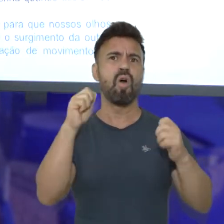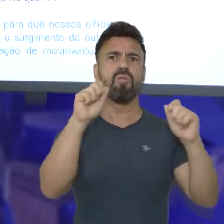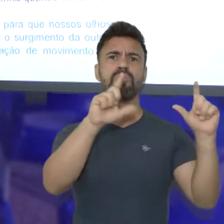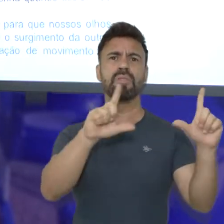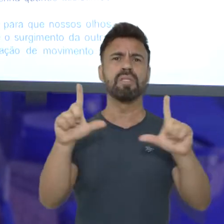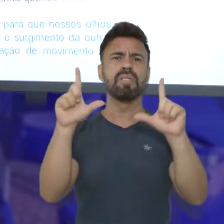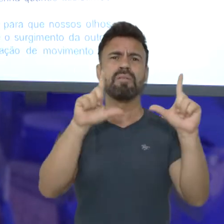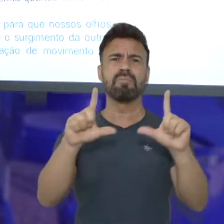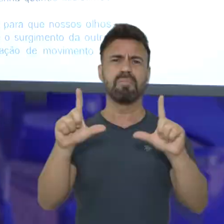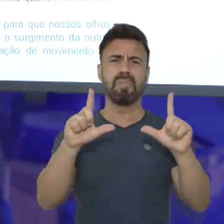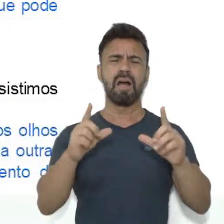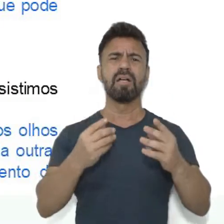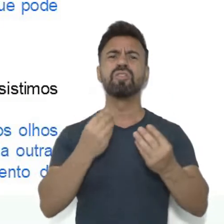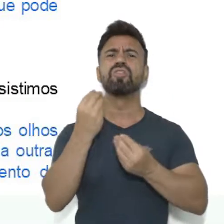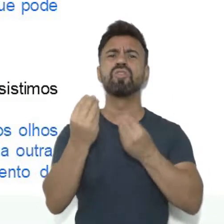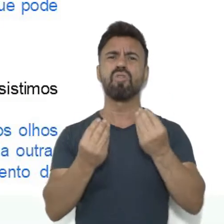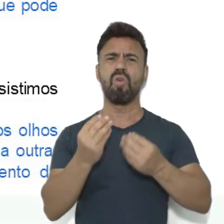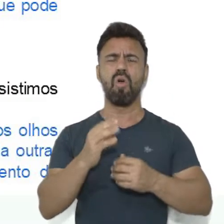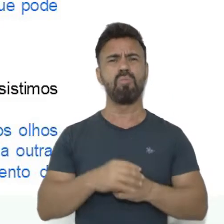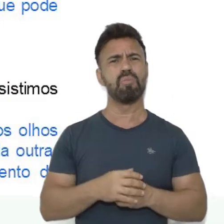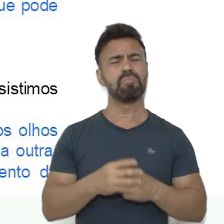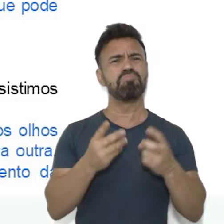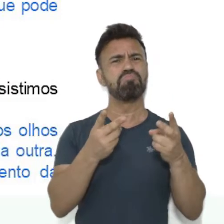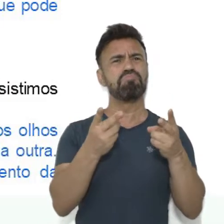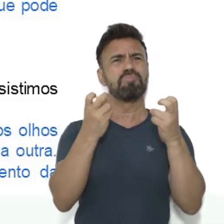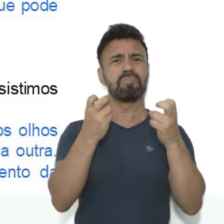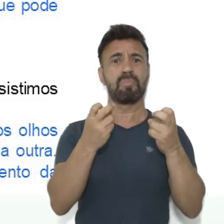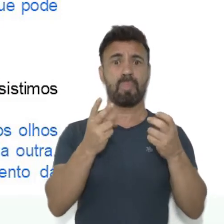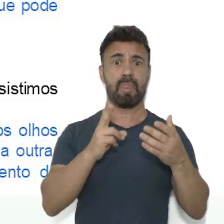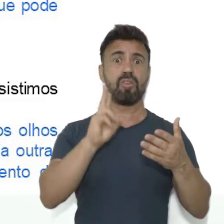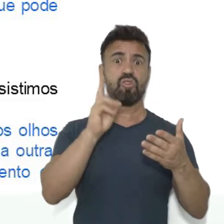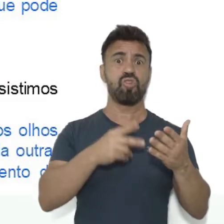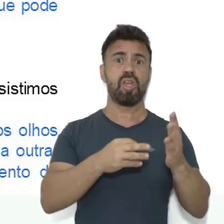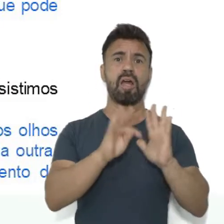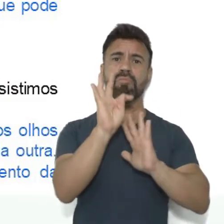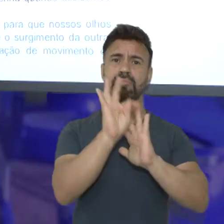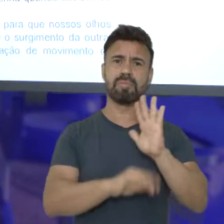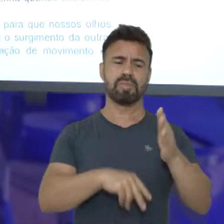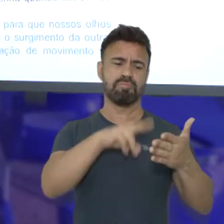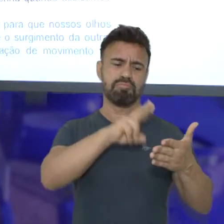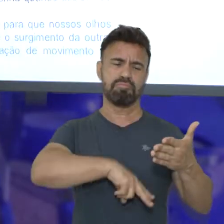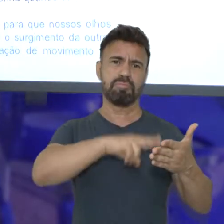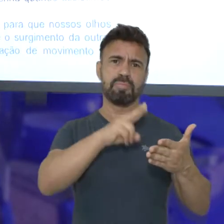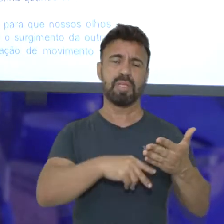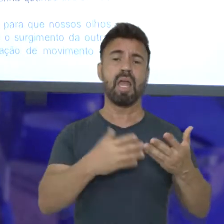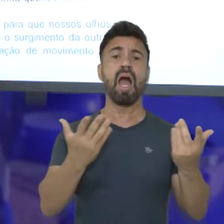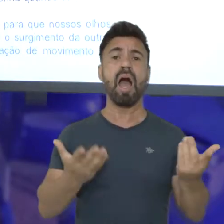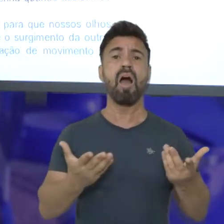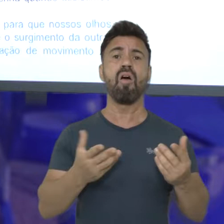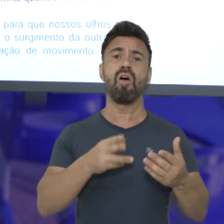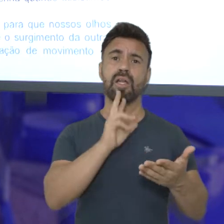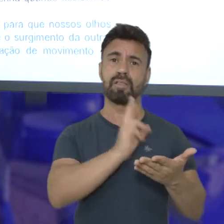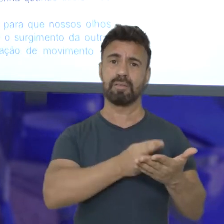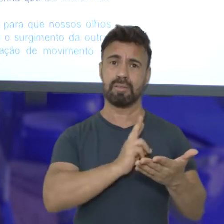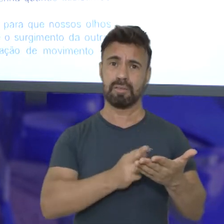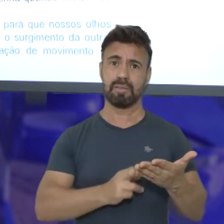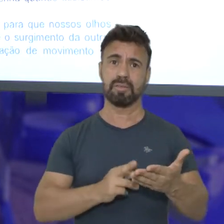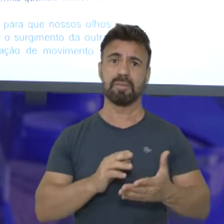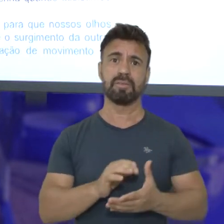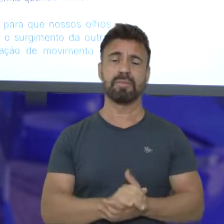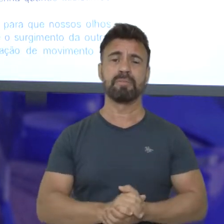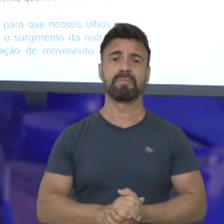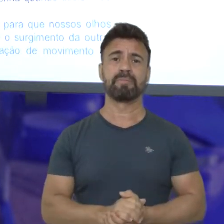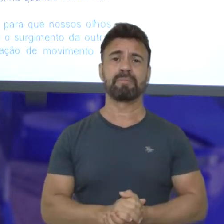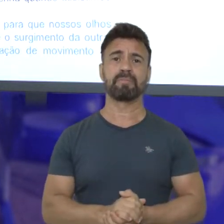Então vocês fizeram aí a leitura dos textos que foram propostos e agora a gente vai corrigir essas questões